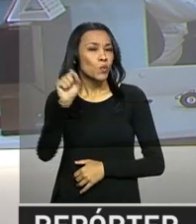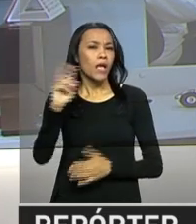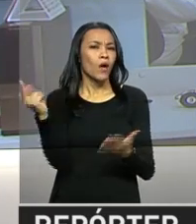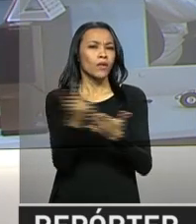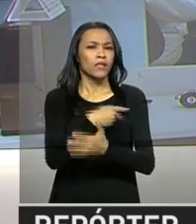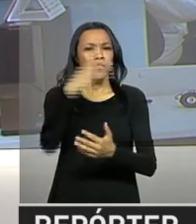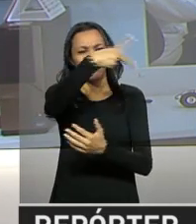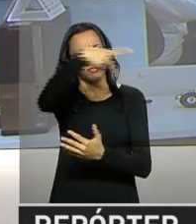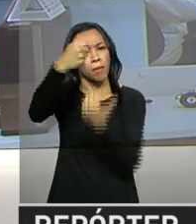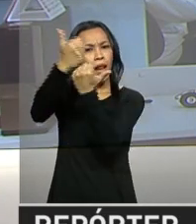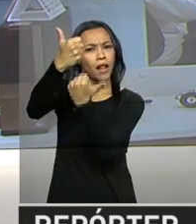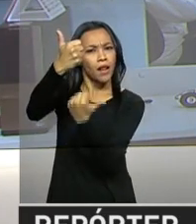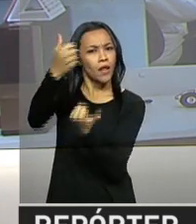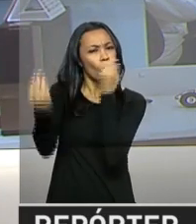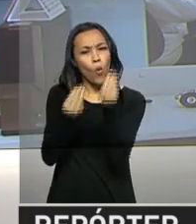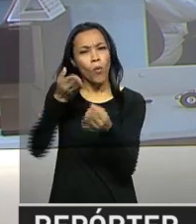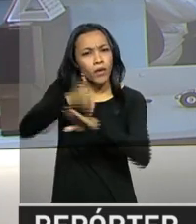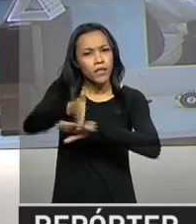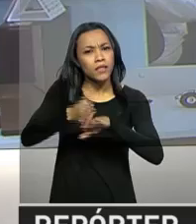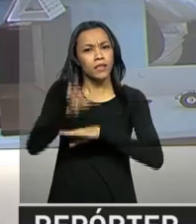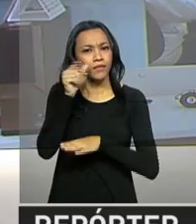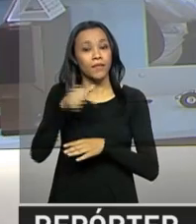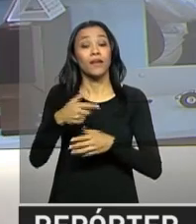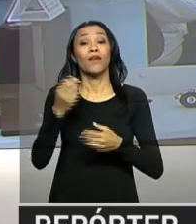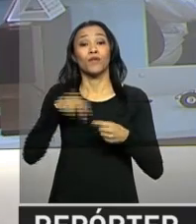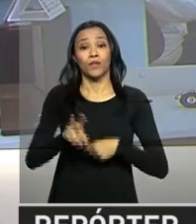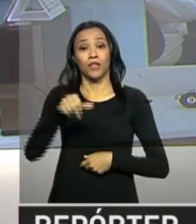Federal também nas nossas redes sociais. Continue com a